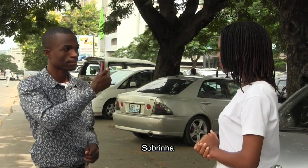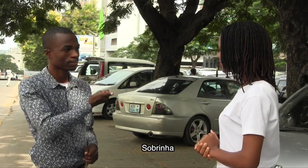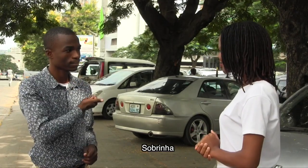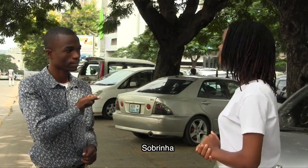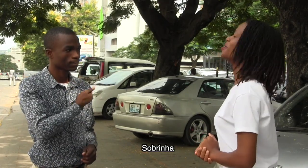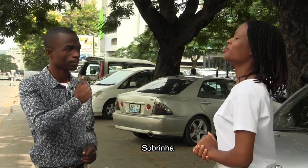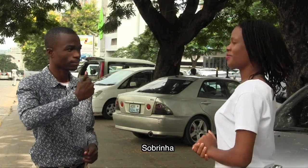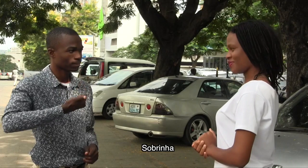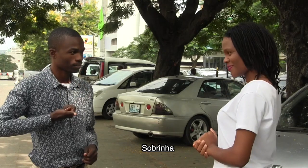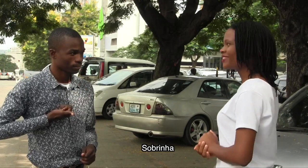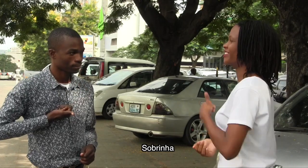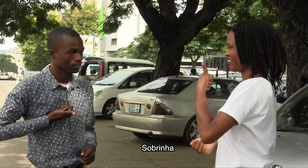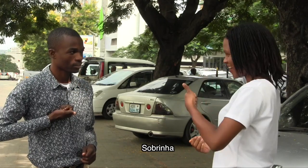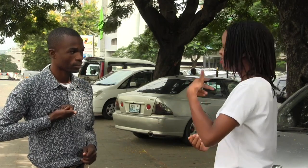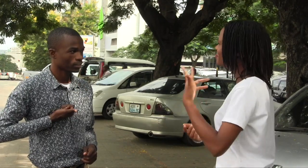Sobrinha,